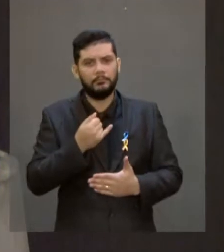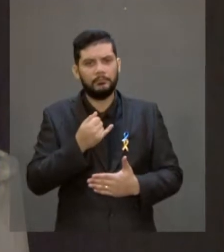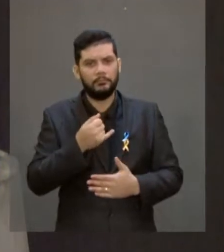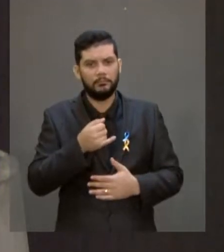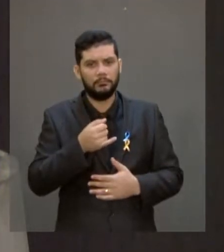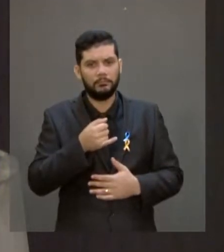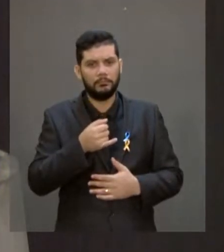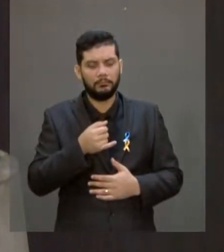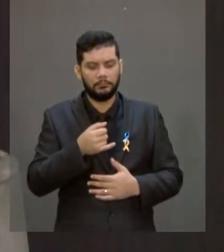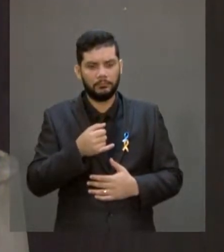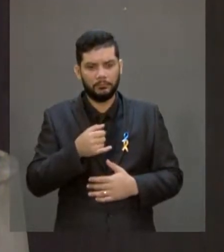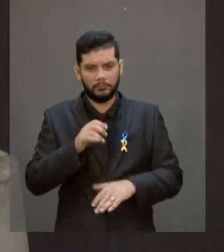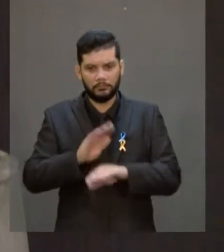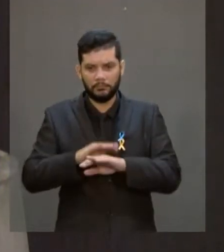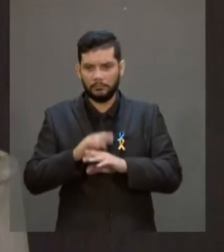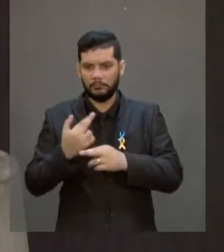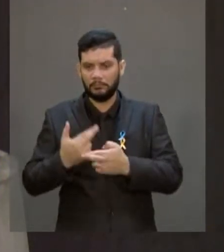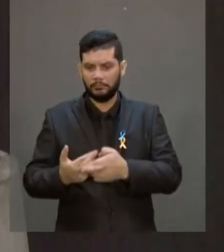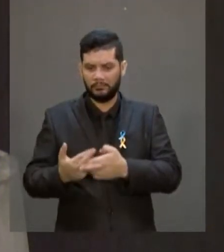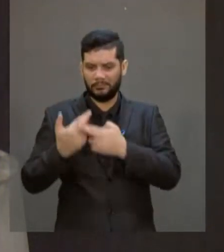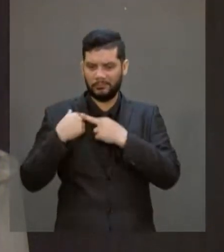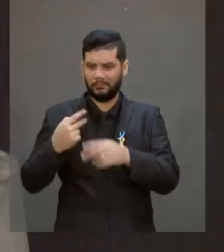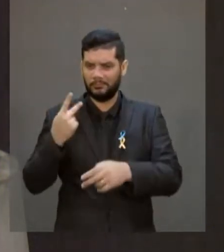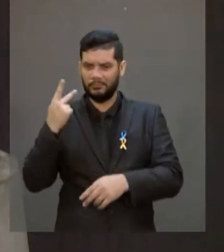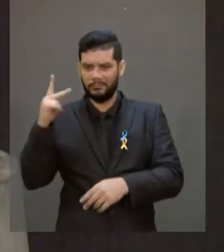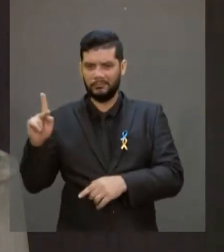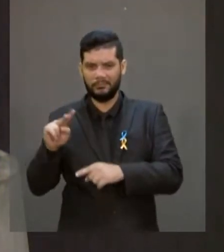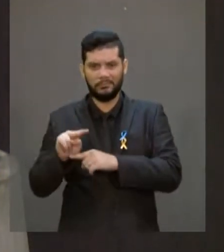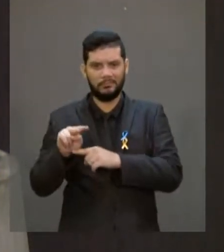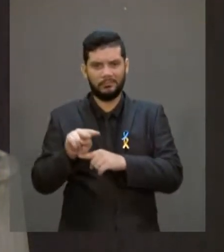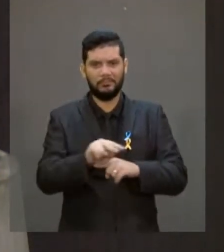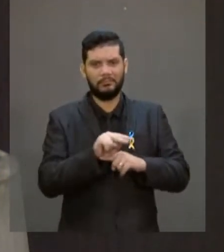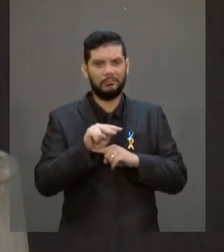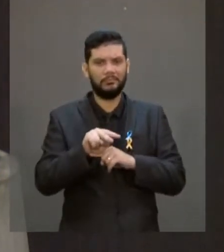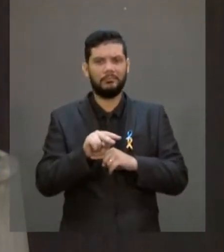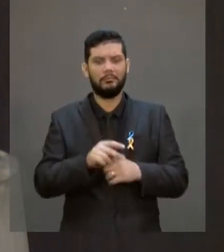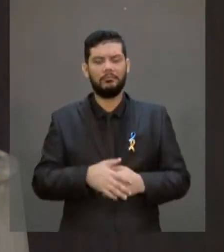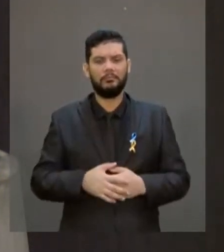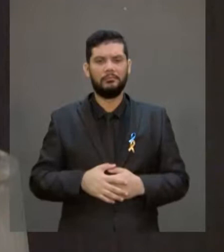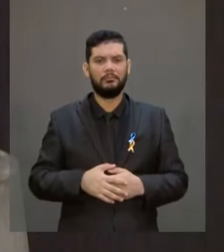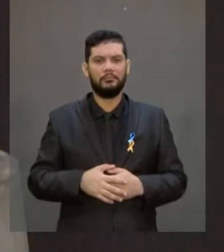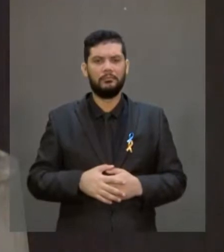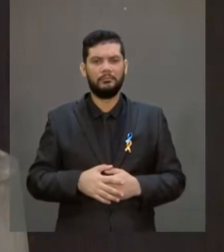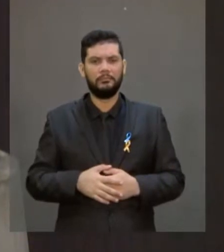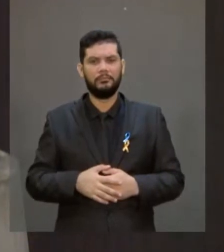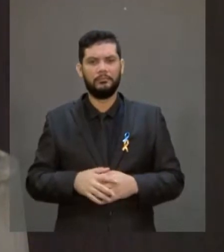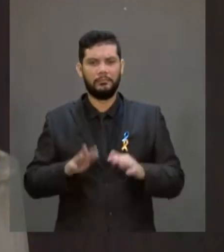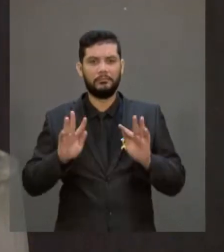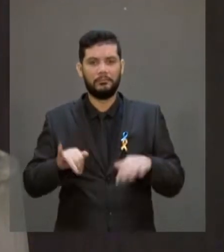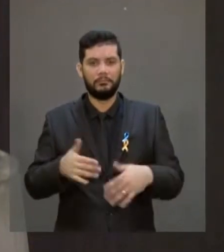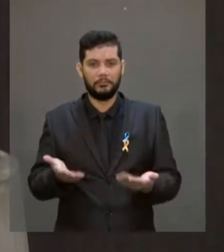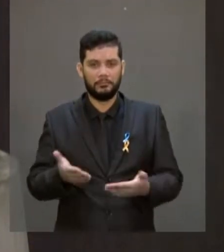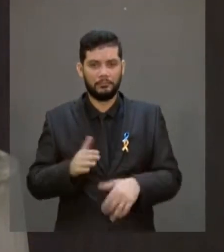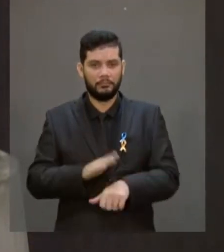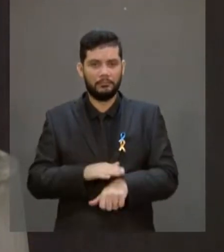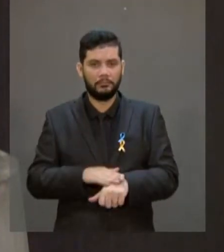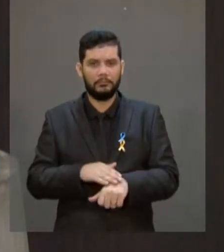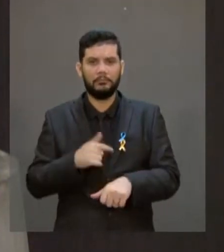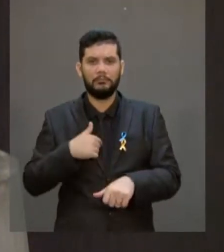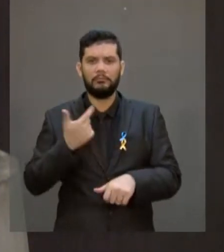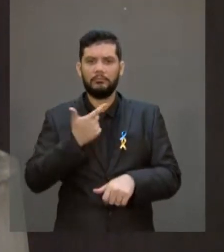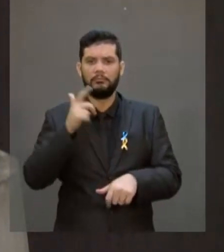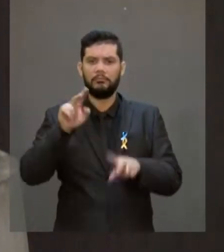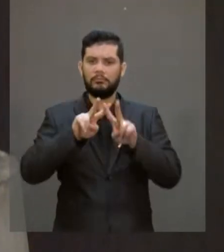que estão sob sua responsabilidade. Mas eu queria, fim do meu tempo, eu queria enfrentar um outro